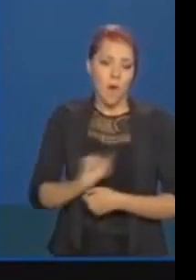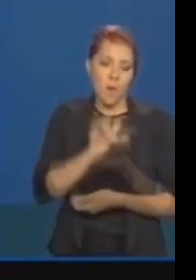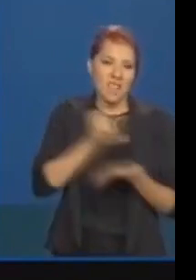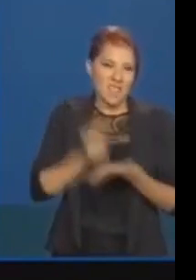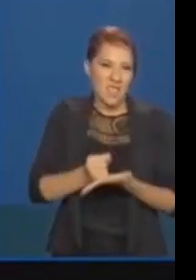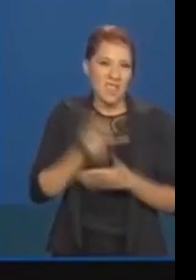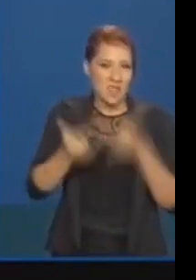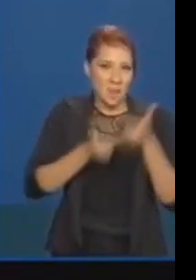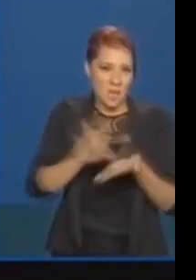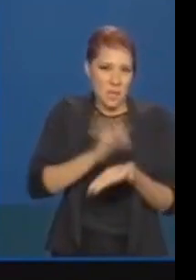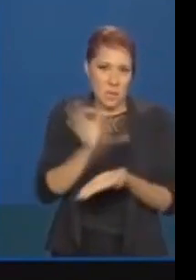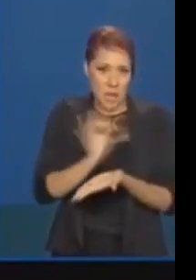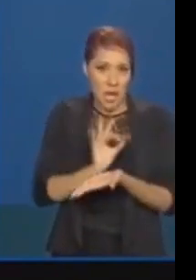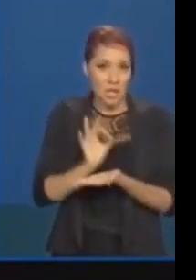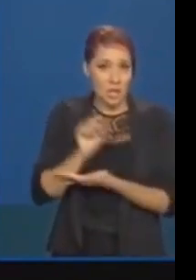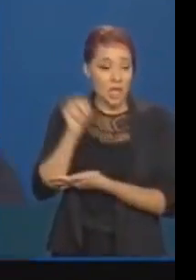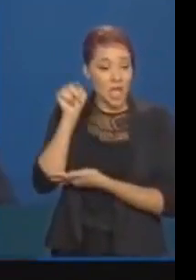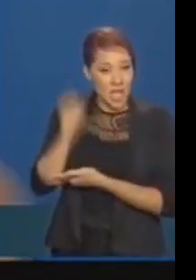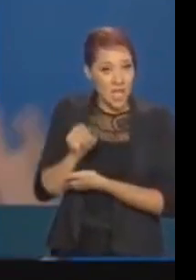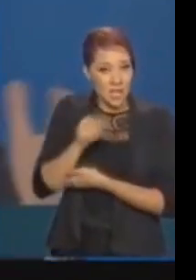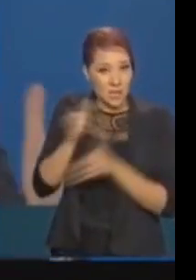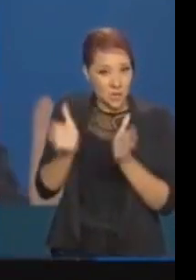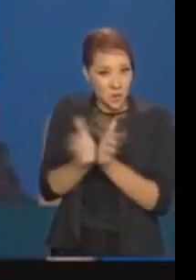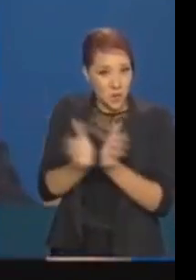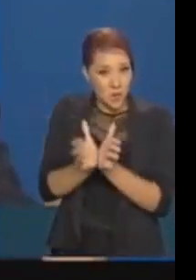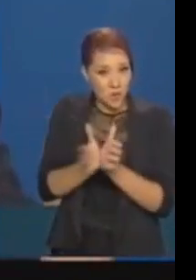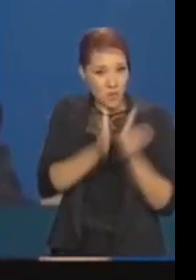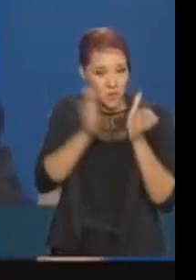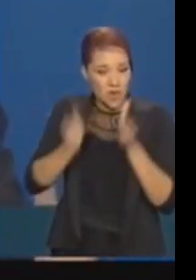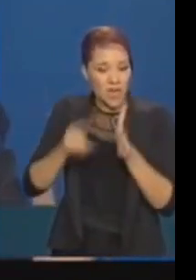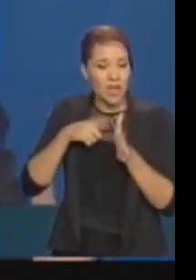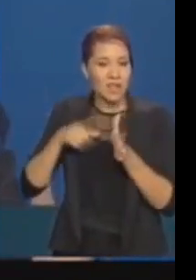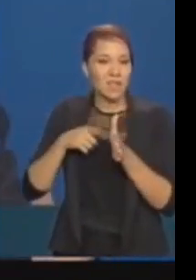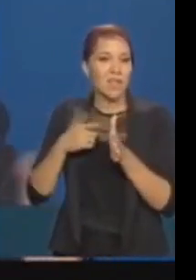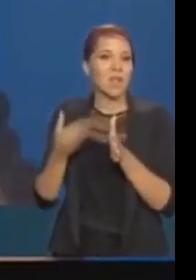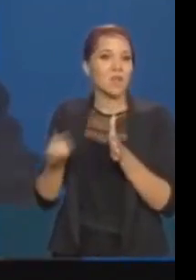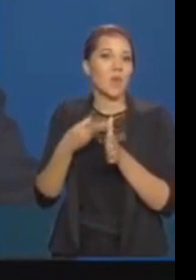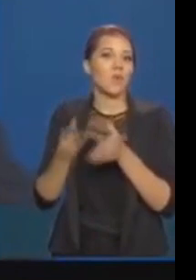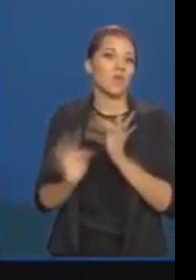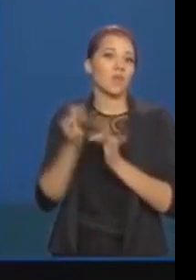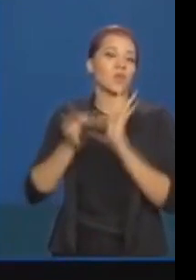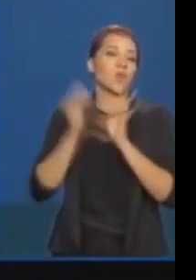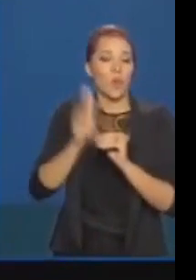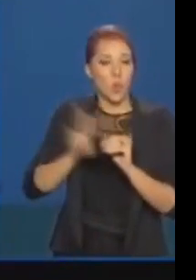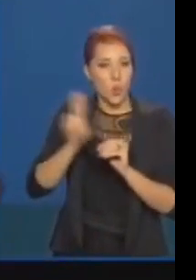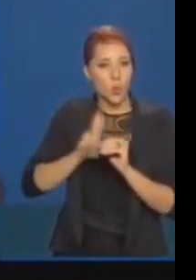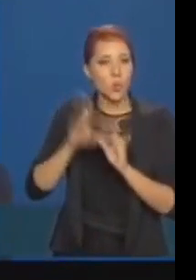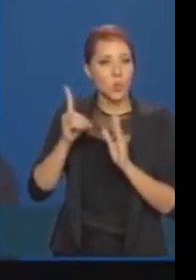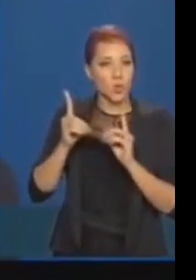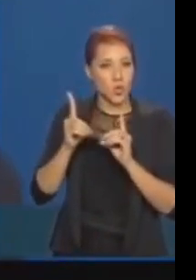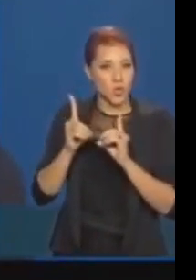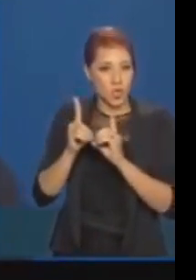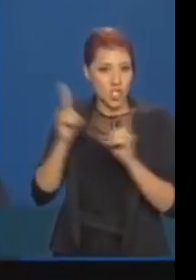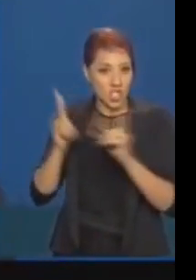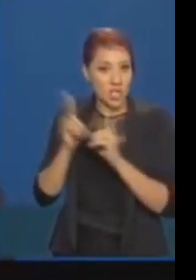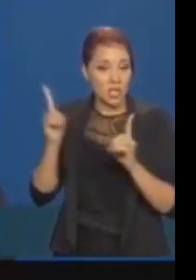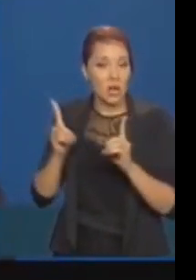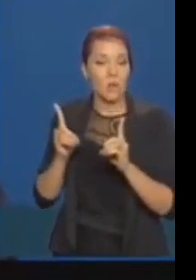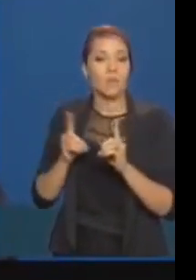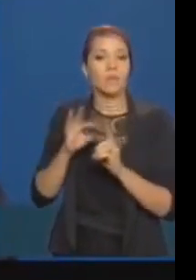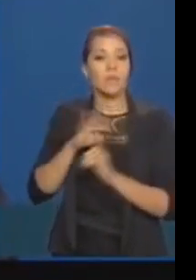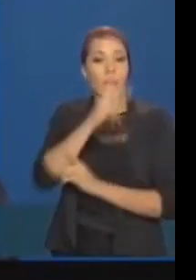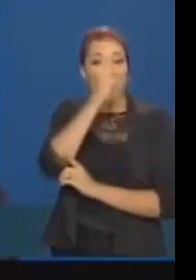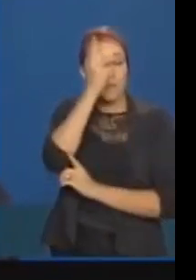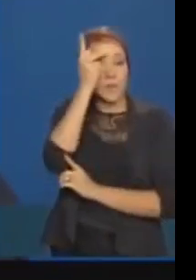de qualquer cruzamento, eles terão uma solução tecnológica. Essa solução será digital. Eu quero fazer um pedido para